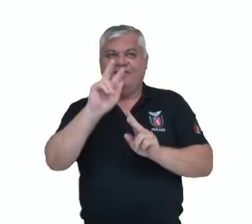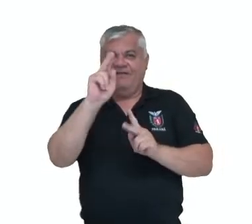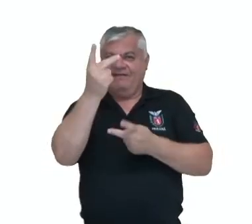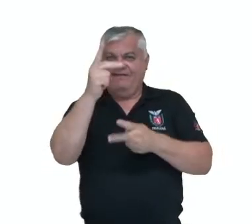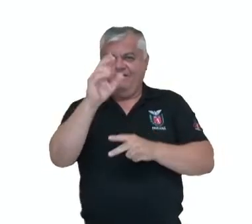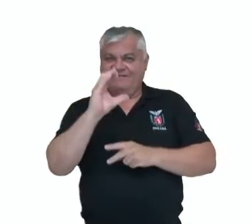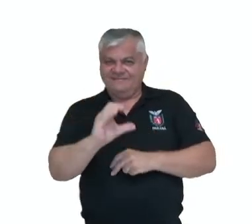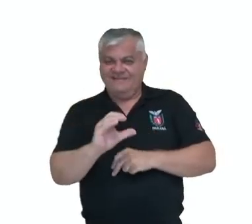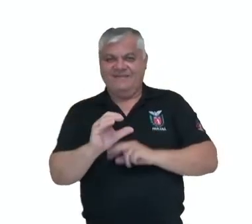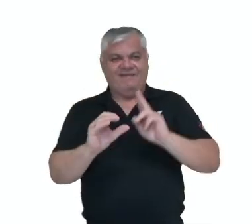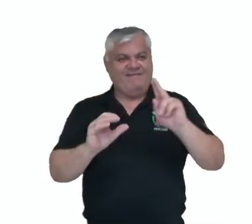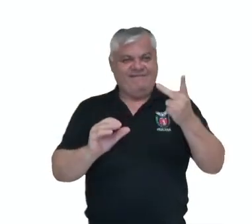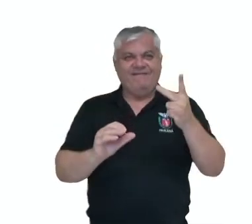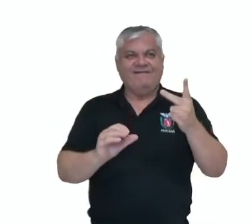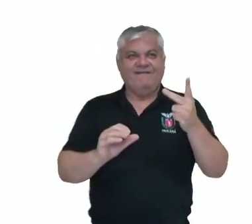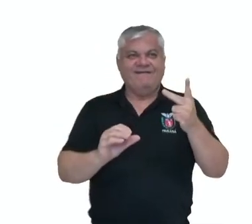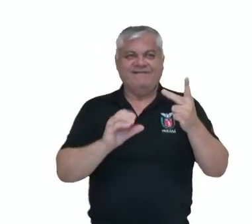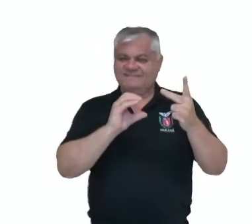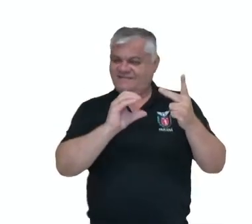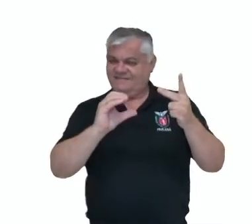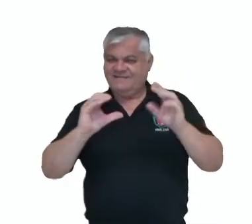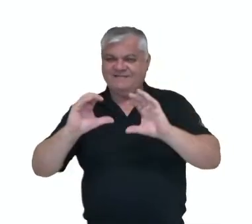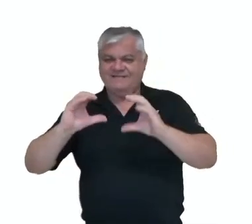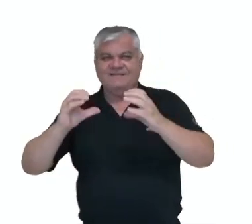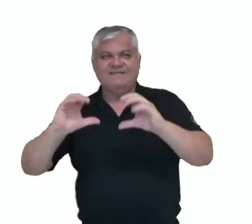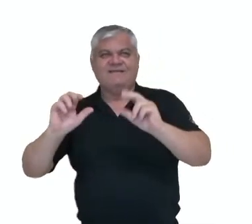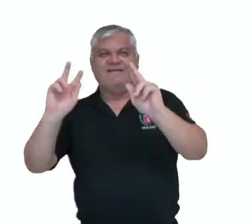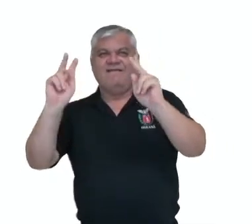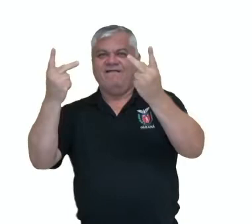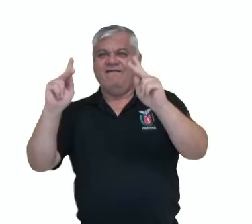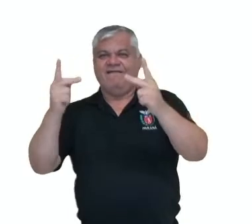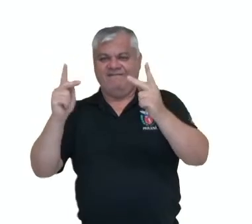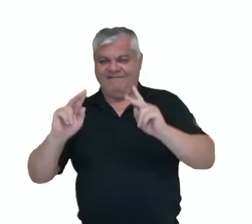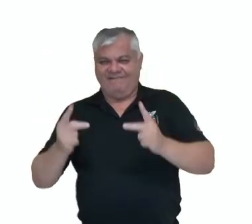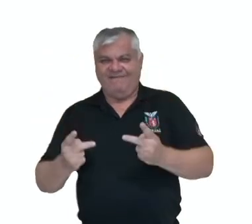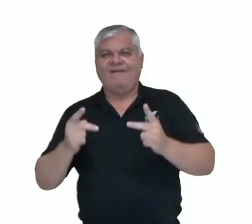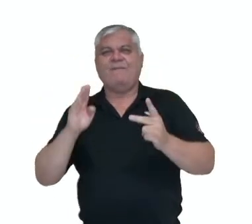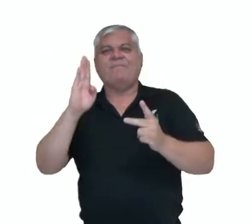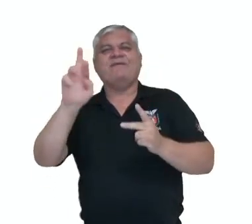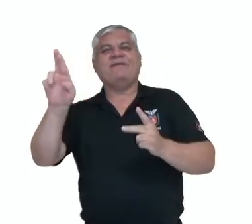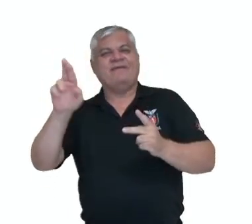Aqui nós vamos ter o composto majoritário,